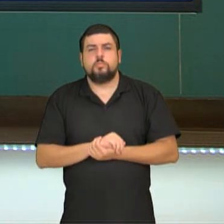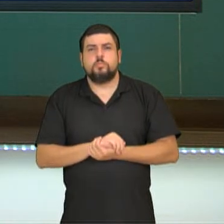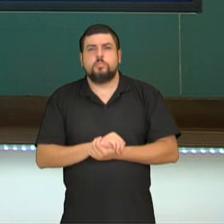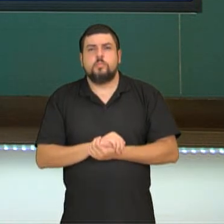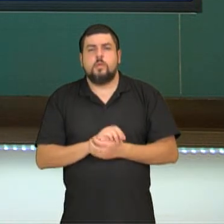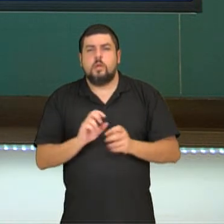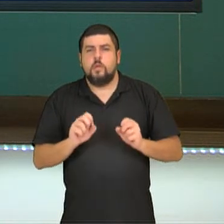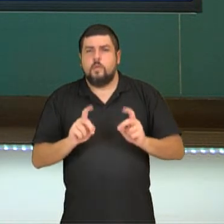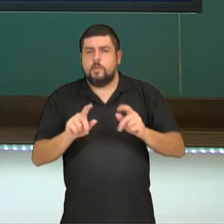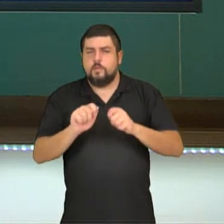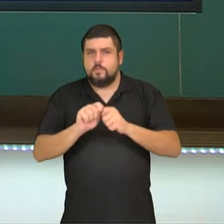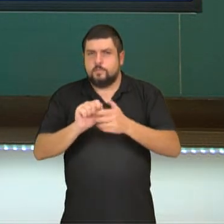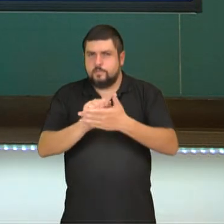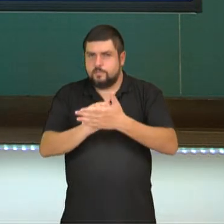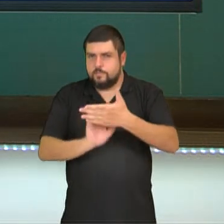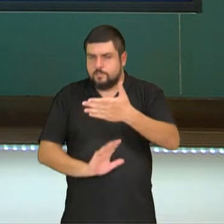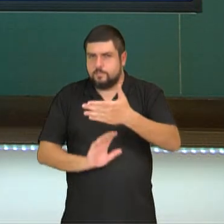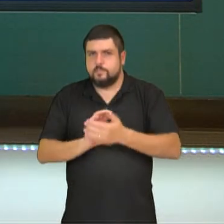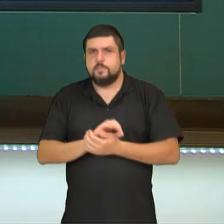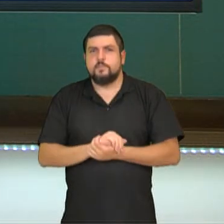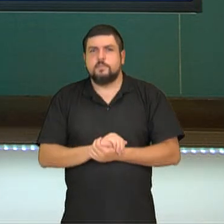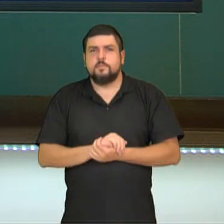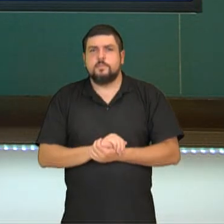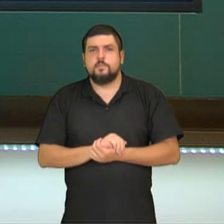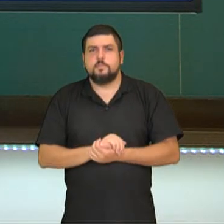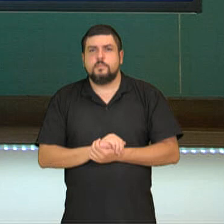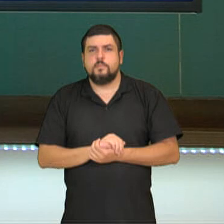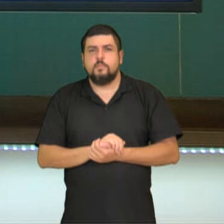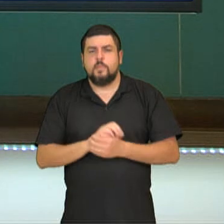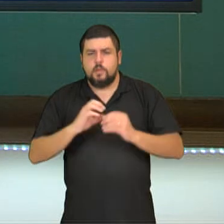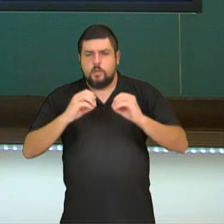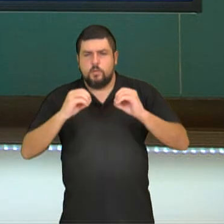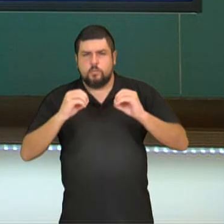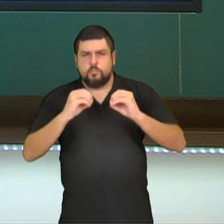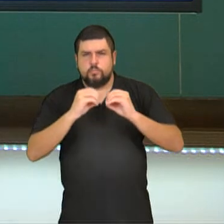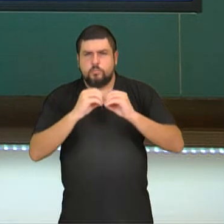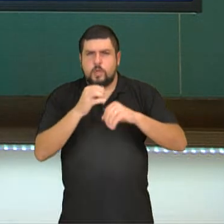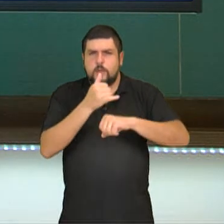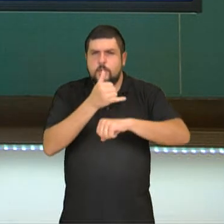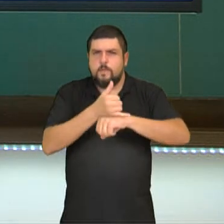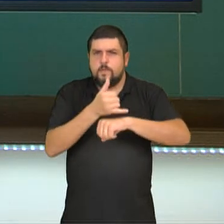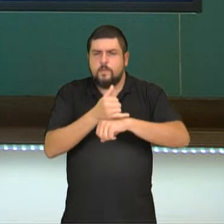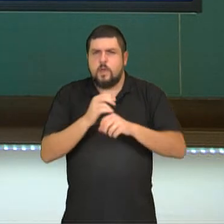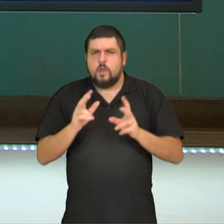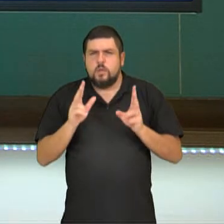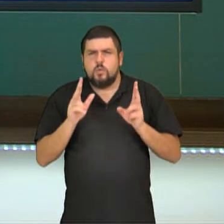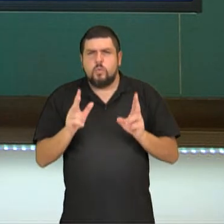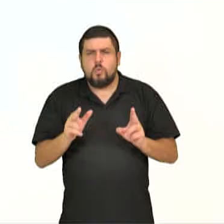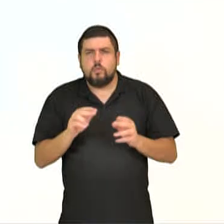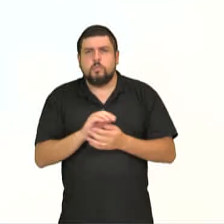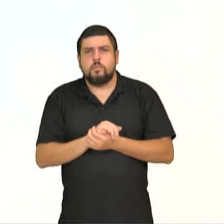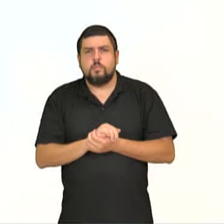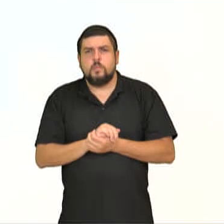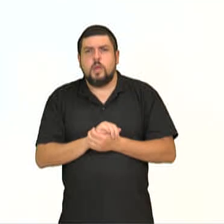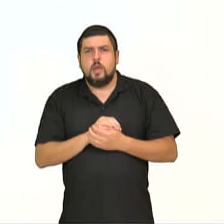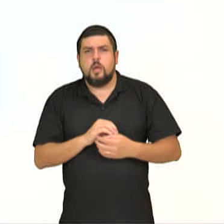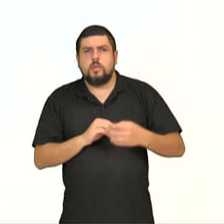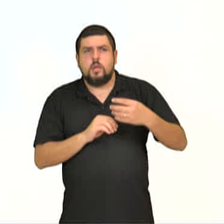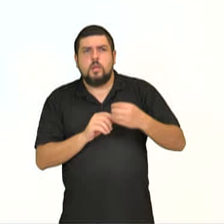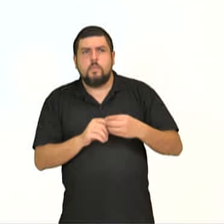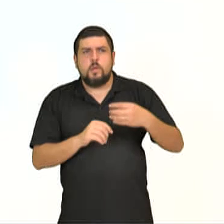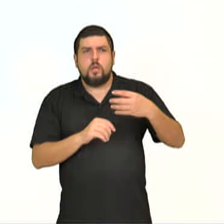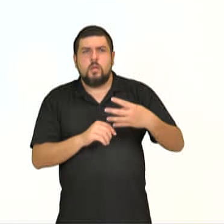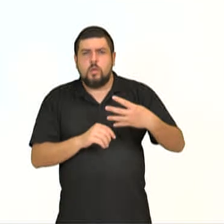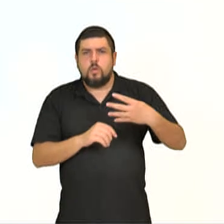vamos fazer exercício sobre isso? Duas esferas metálicas idênticas, A e B, estão eletrizadas com cargas de 4 microcoulombs e menos